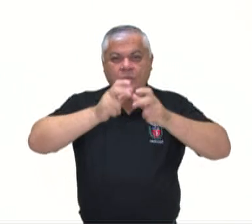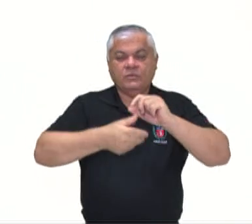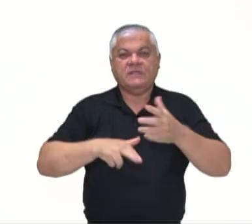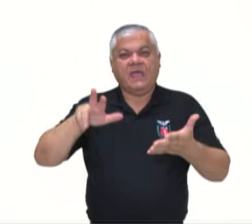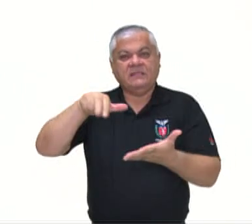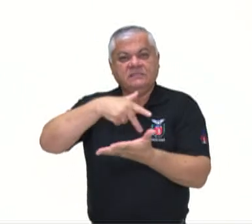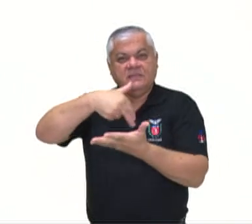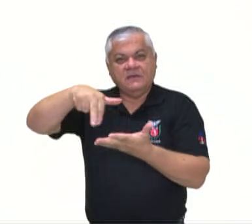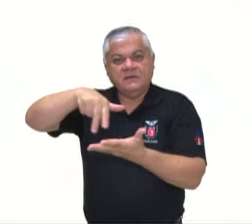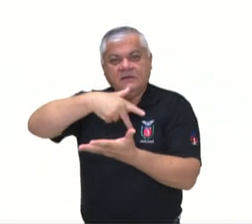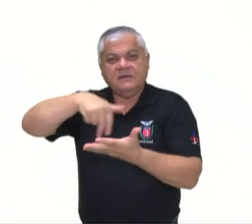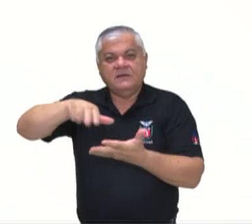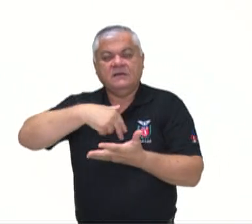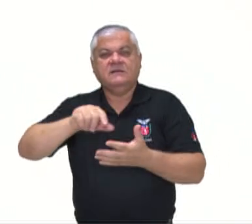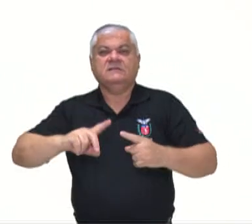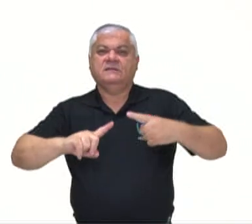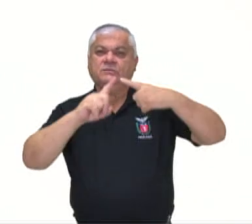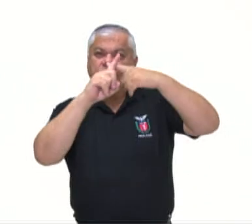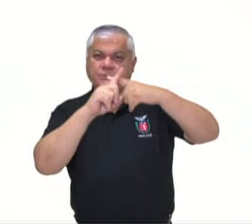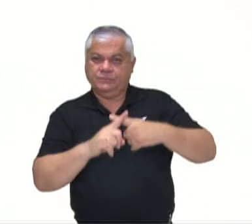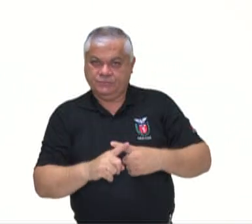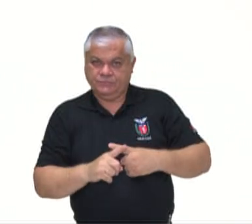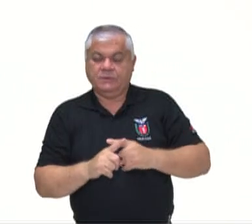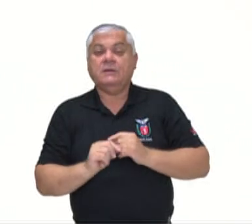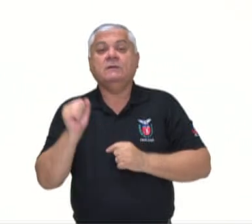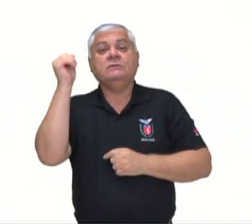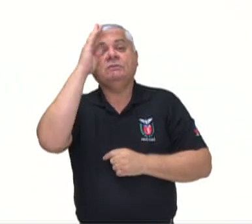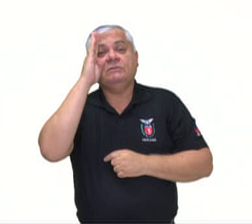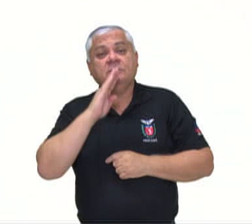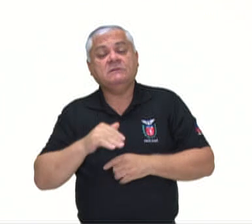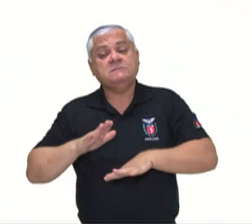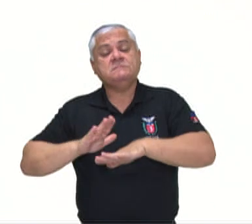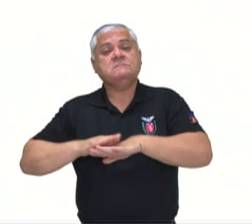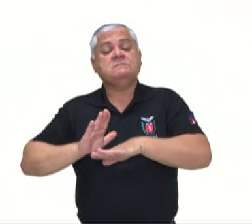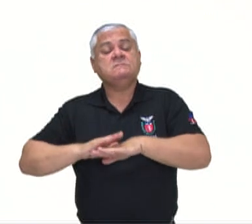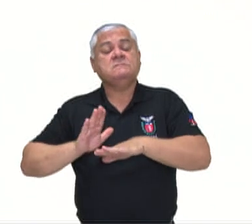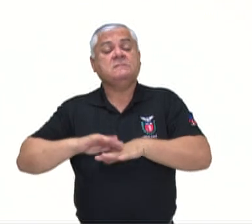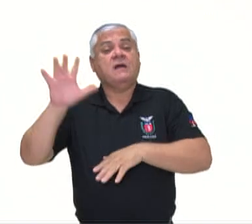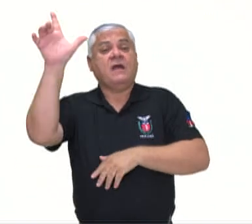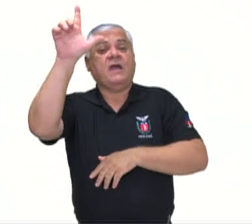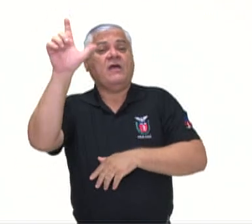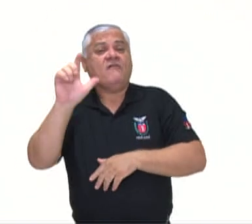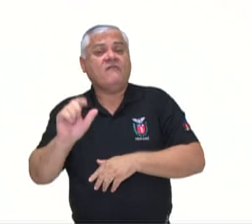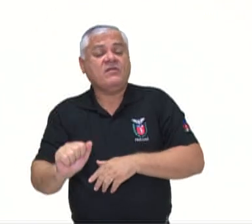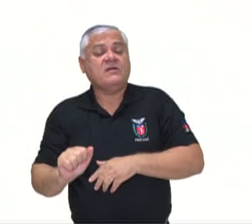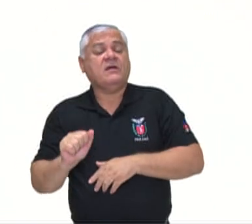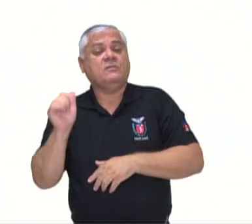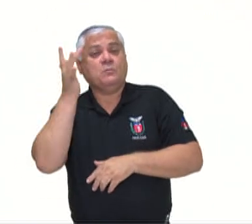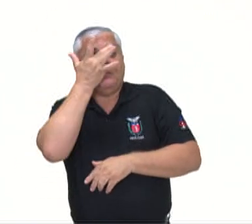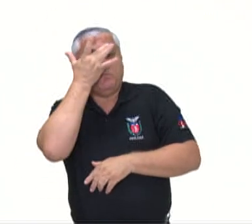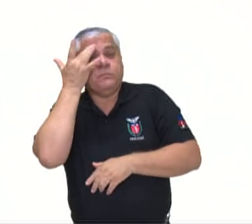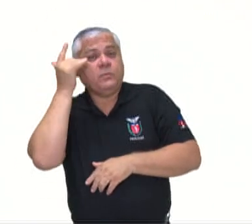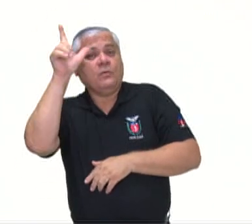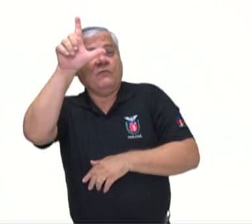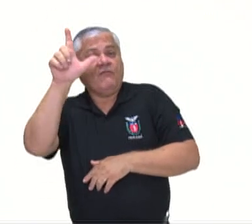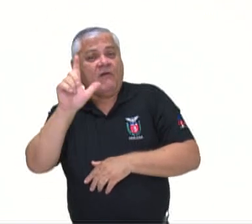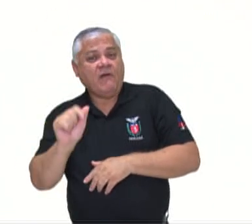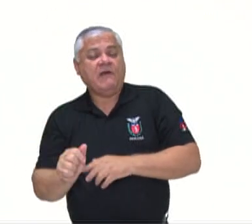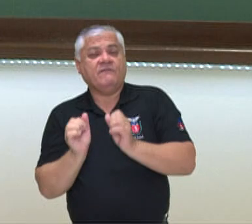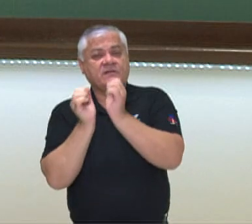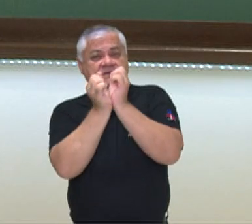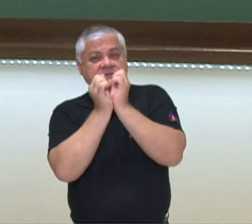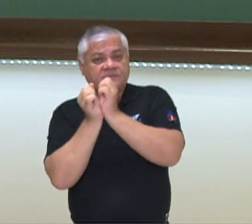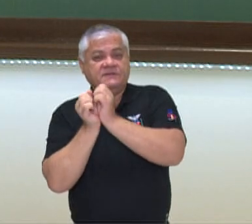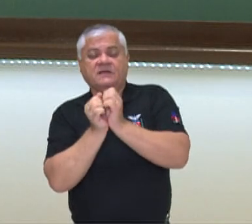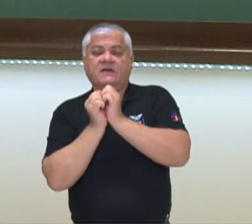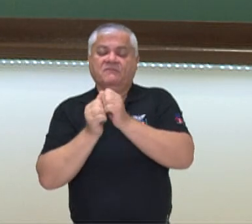popular e a música. Foi desenvolvida no Brasil por africanos escravizados e seus descendentes. Então a gente